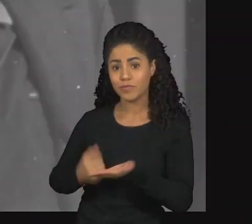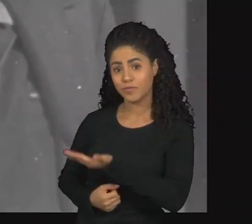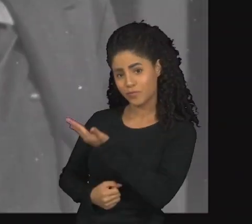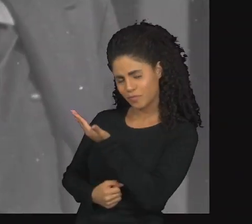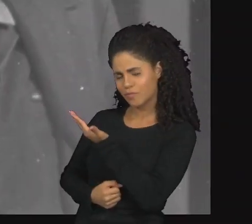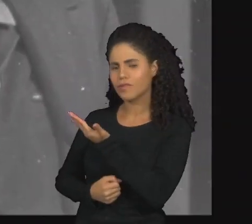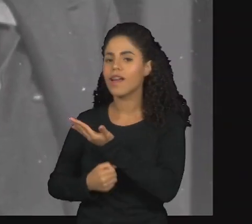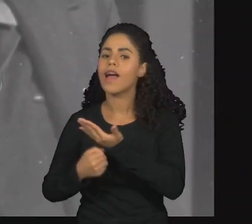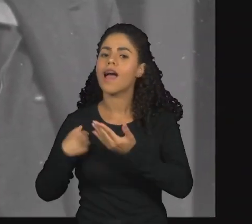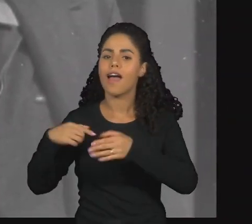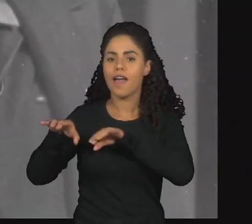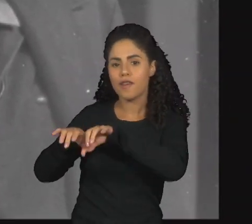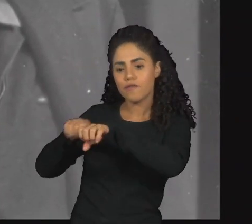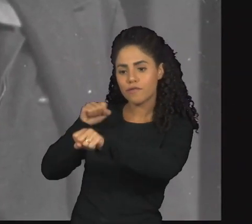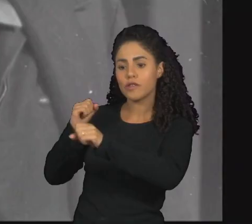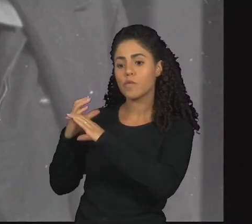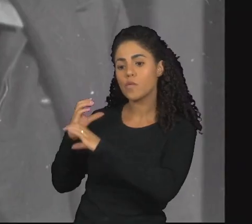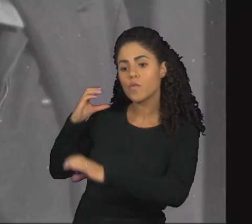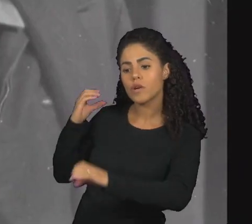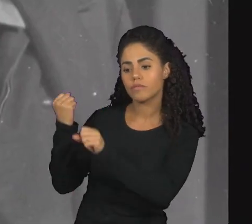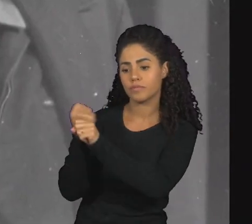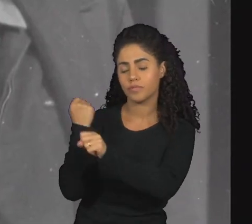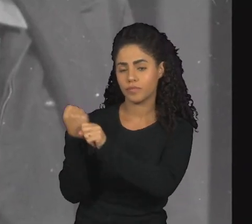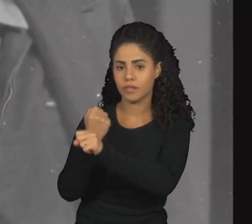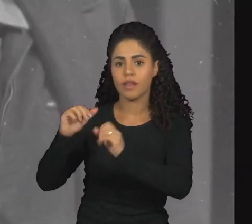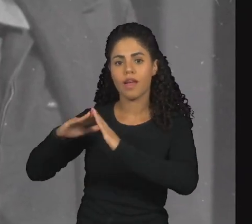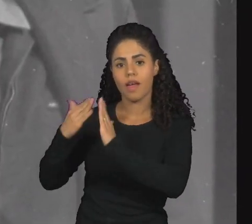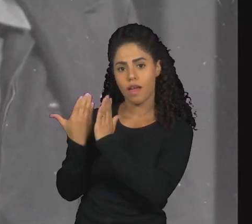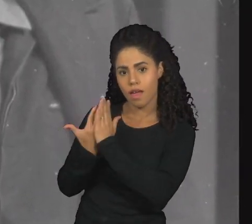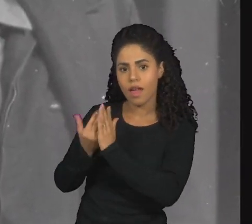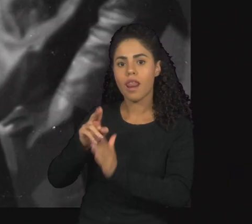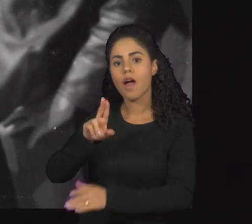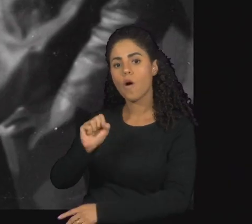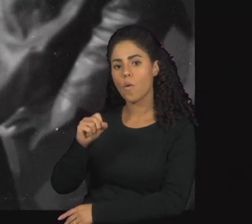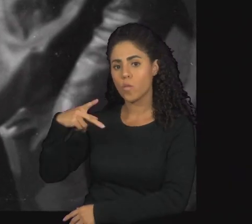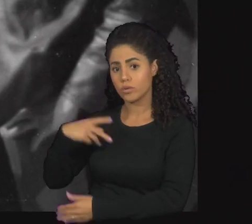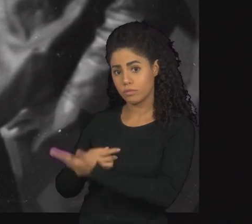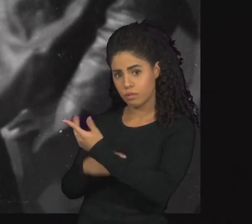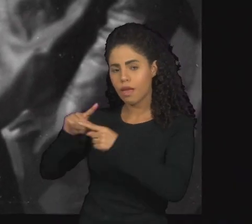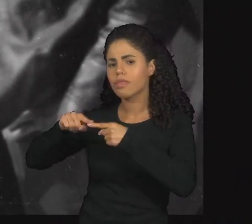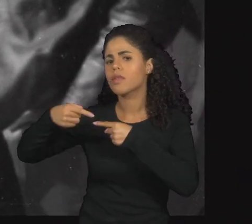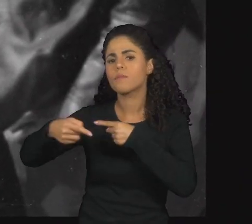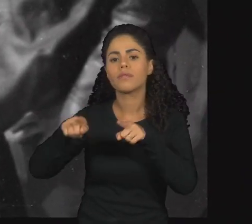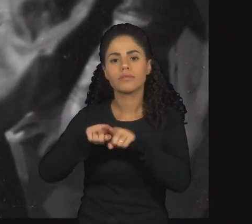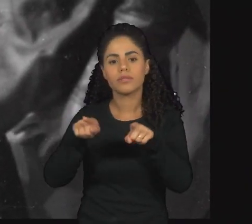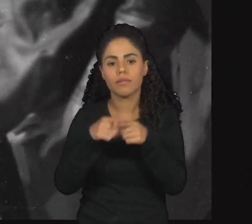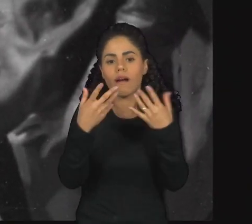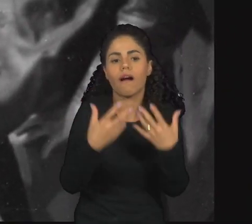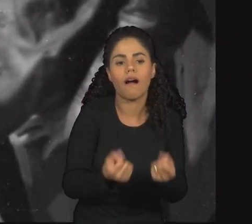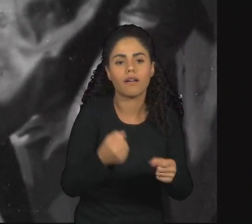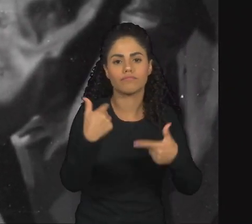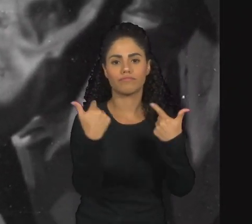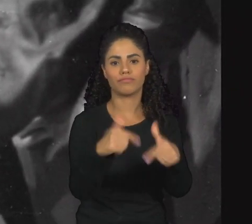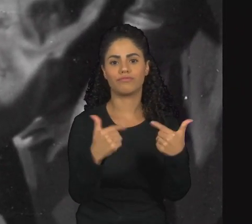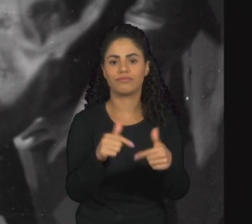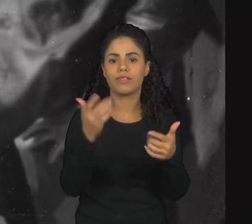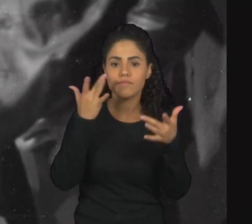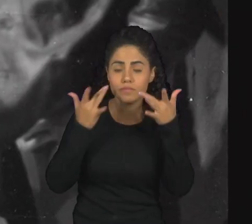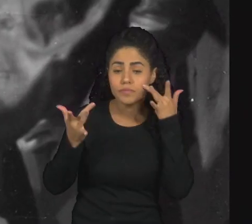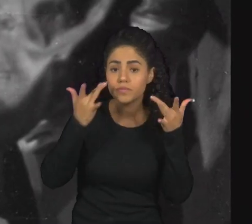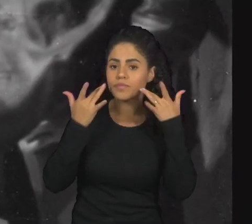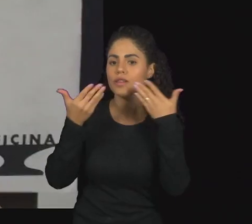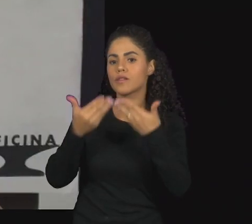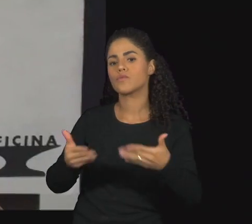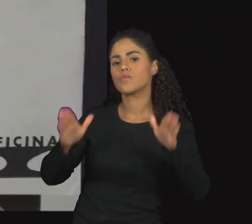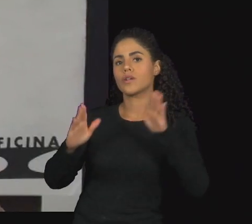Era formado em engenharia civil pela Escola Politécnica da USP, mas logo se rendeu à paixão pelos palcos, estreando